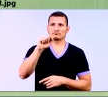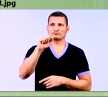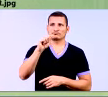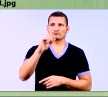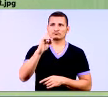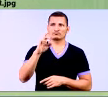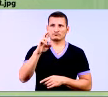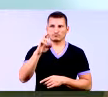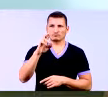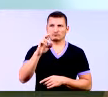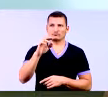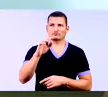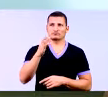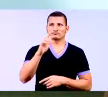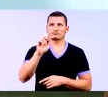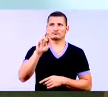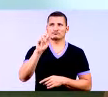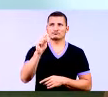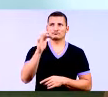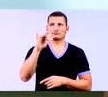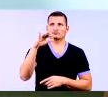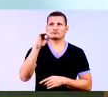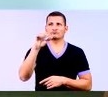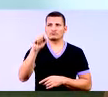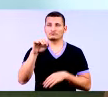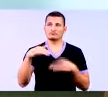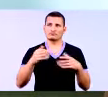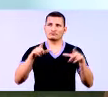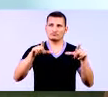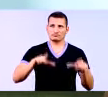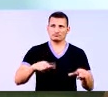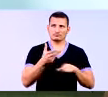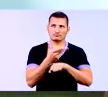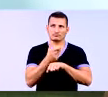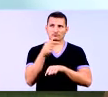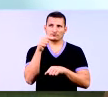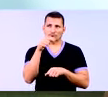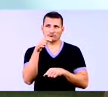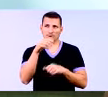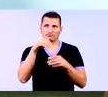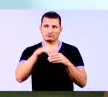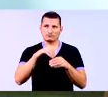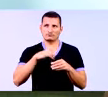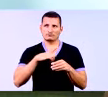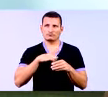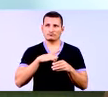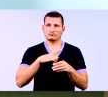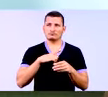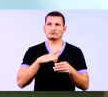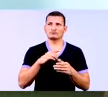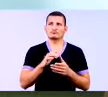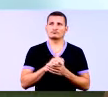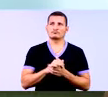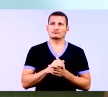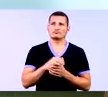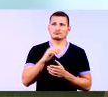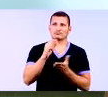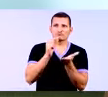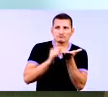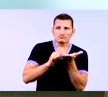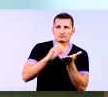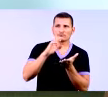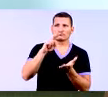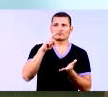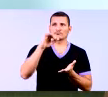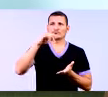Então, as placas de vídeo modernas, ela tem lá dentro dela um chip lá com o